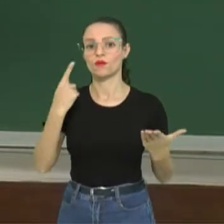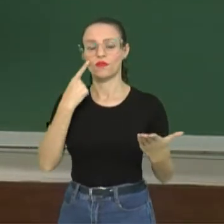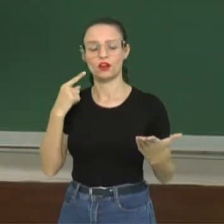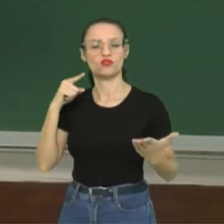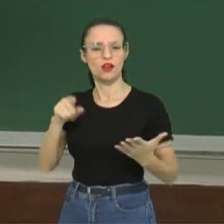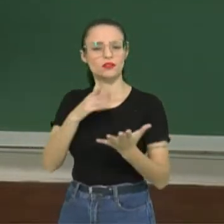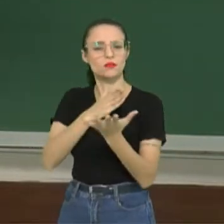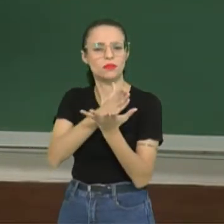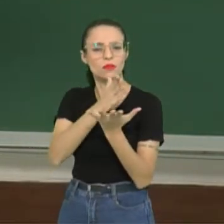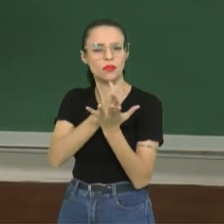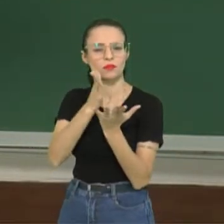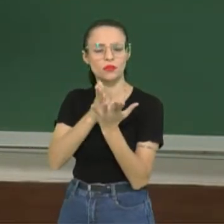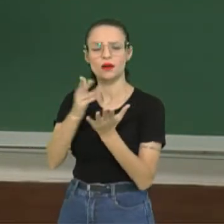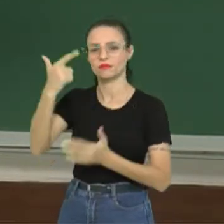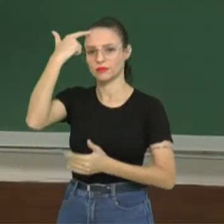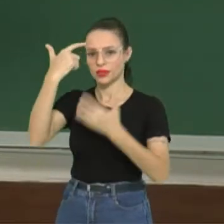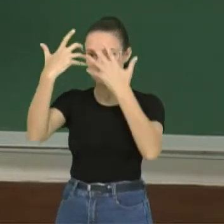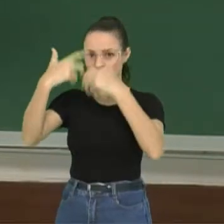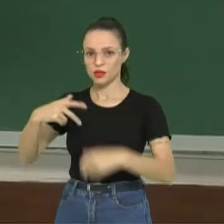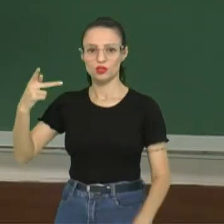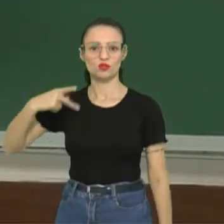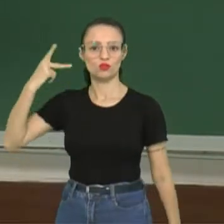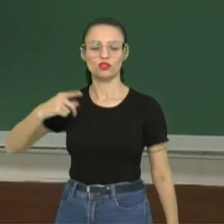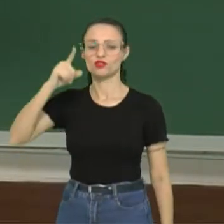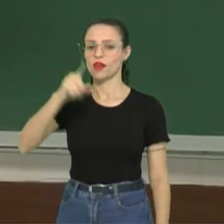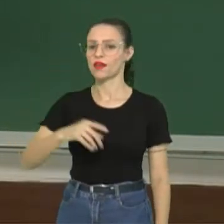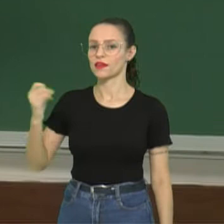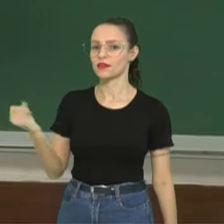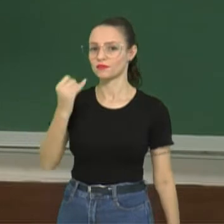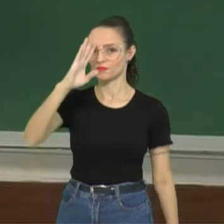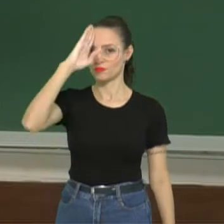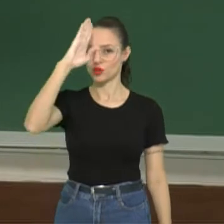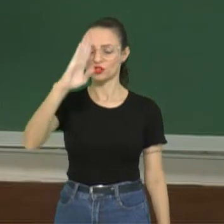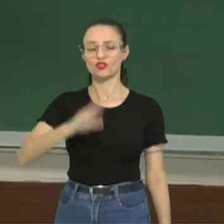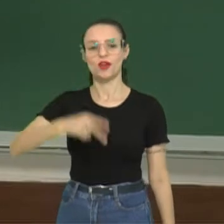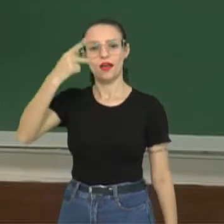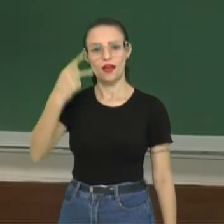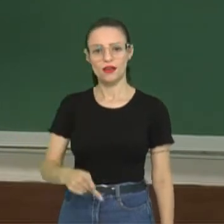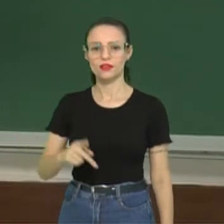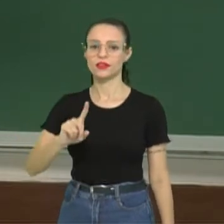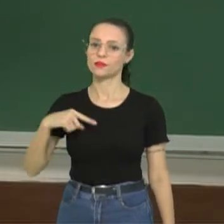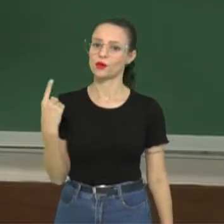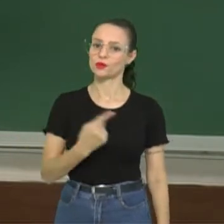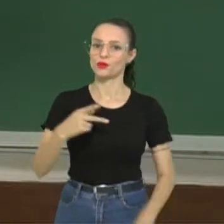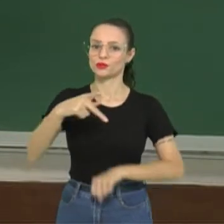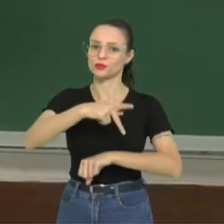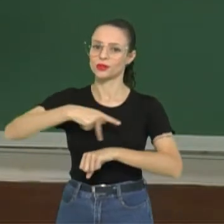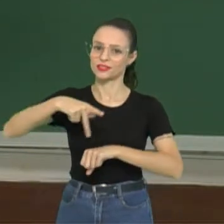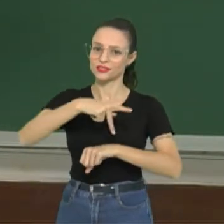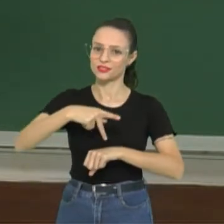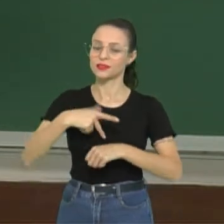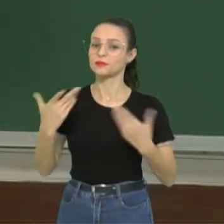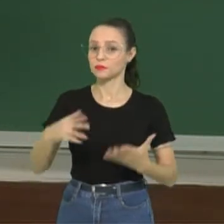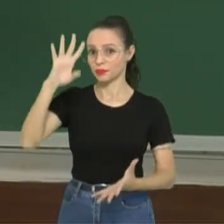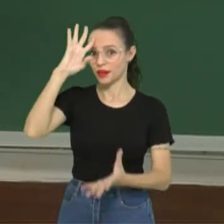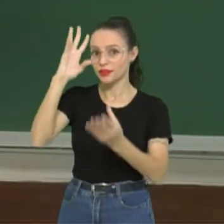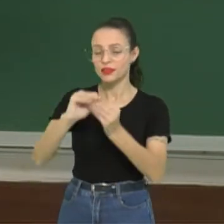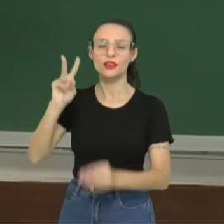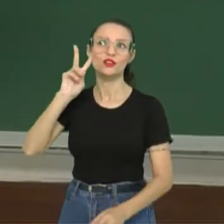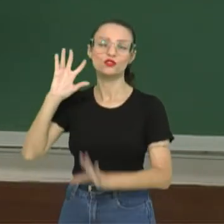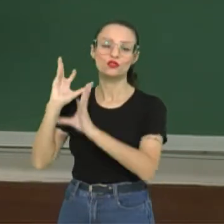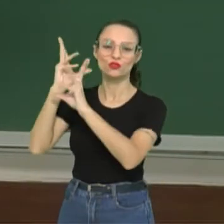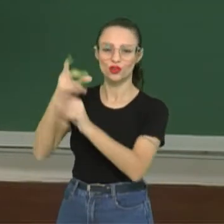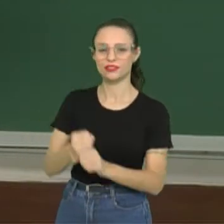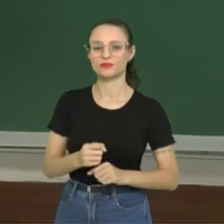essa corrente aí do pensamento político é fundamental aqui foi muito importante para o nosso país tá para entender a história